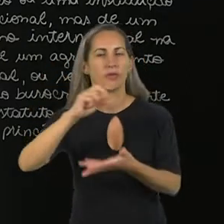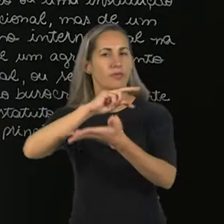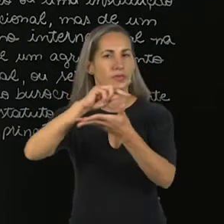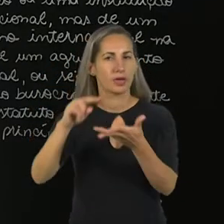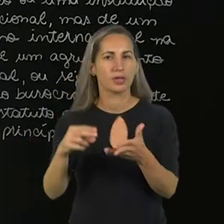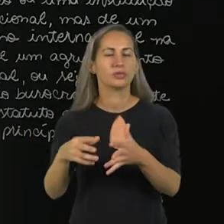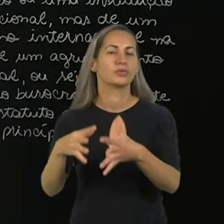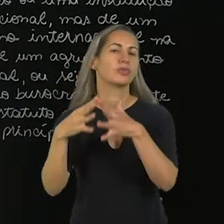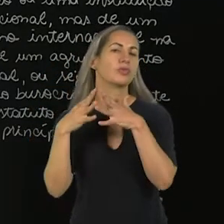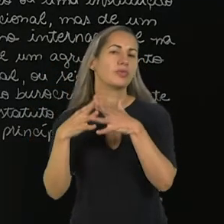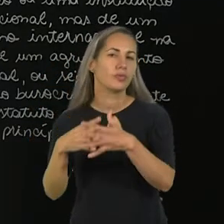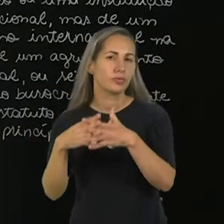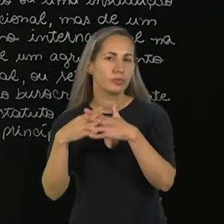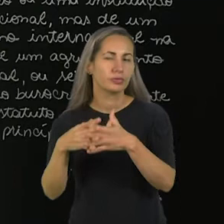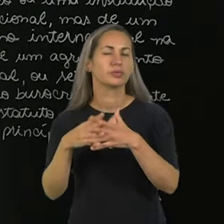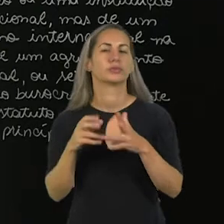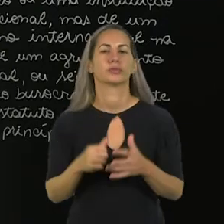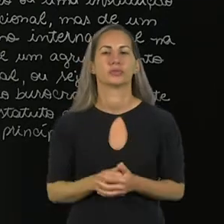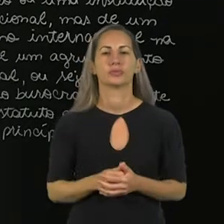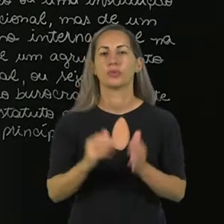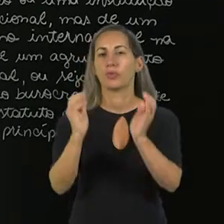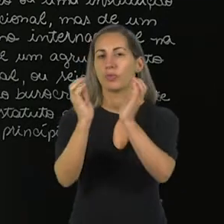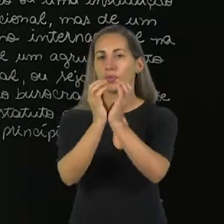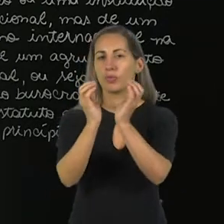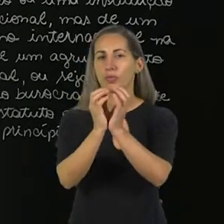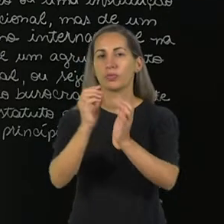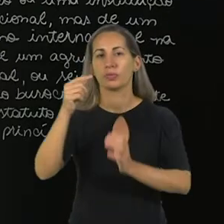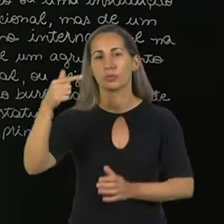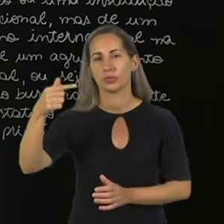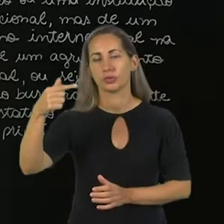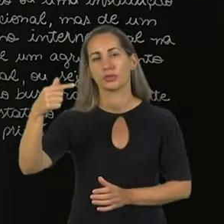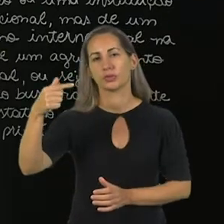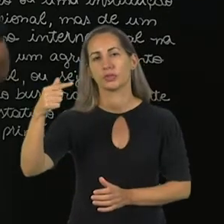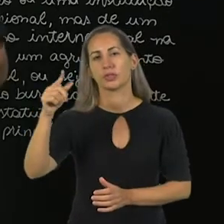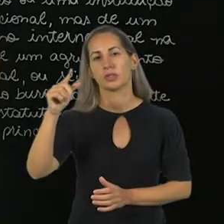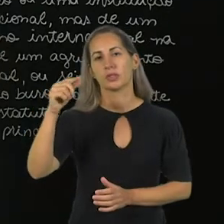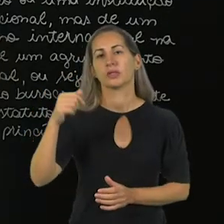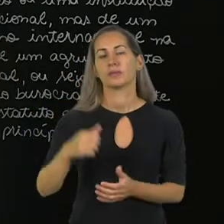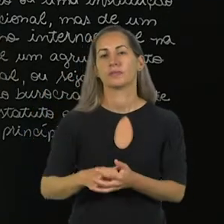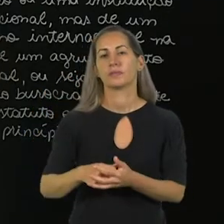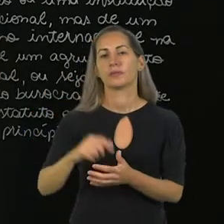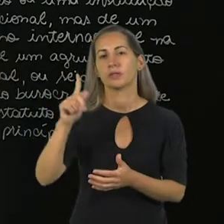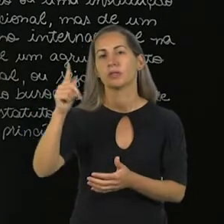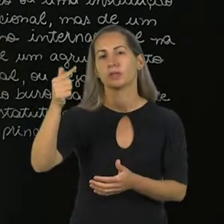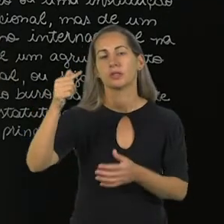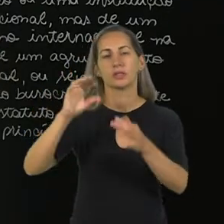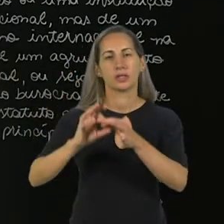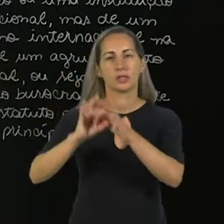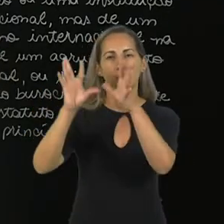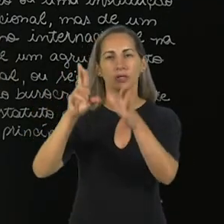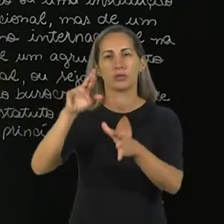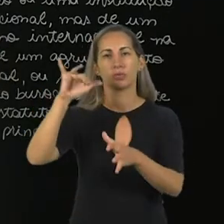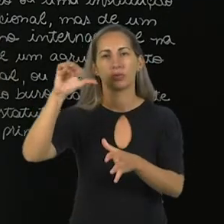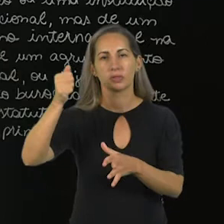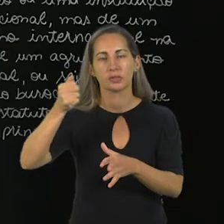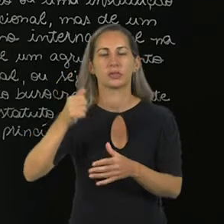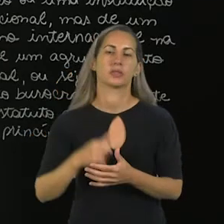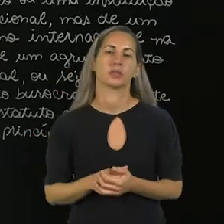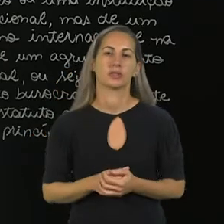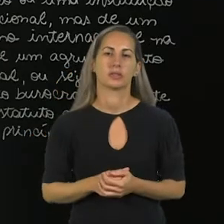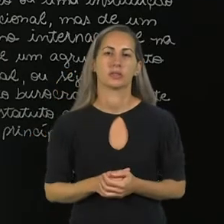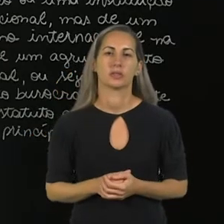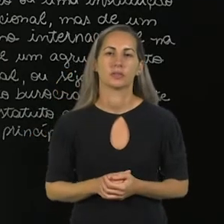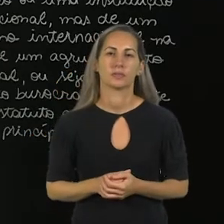outros conflitos. O grupo então do G7 resolve suspender a Rússia dessas discussões, de